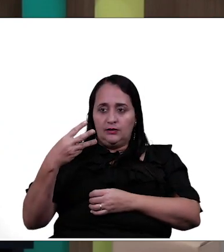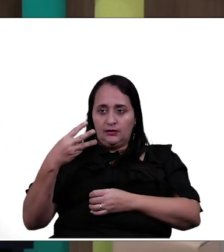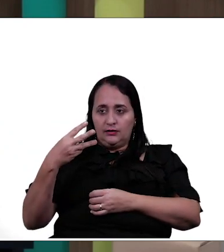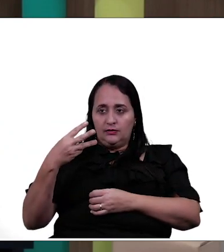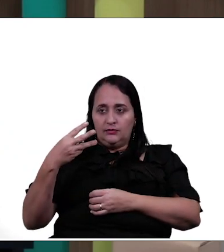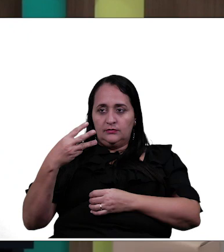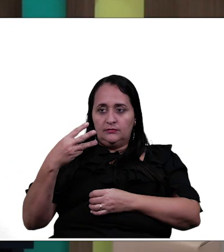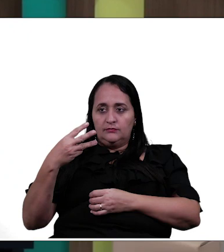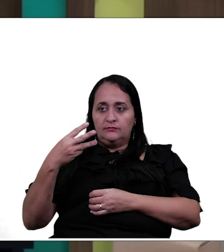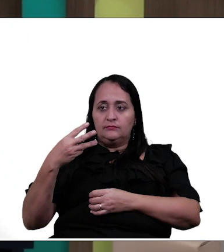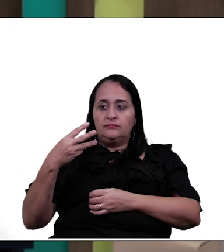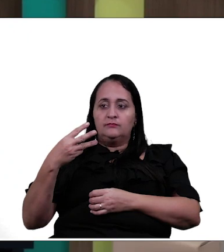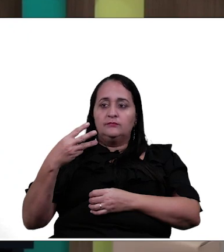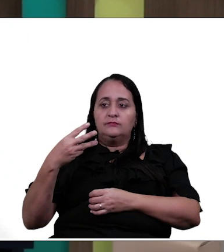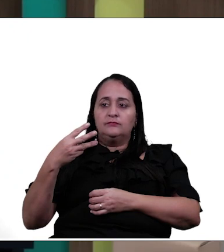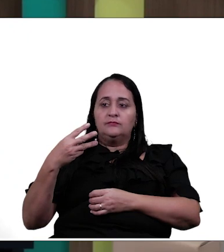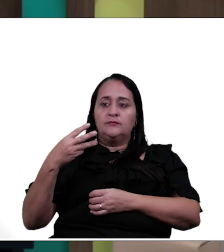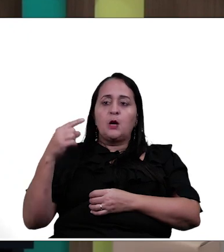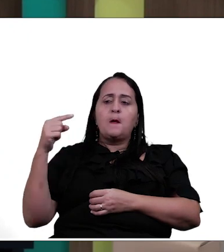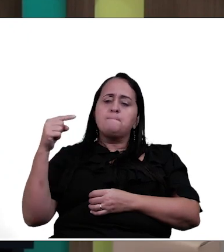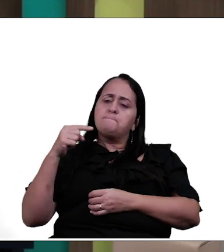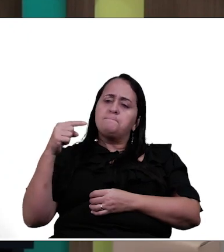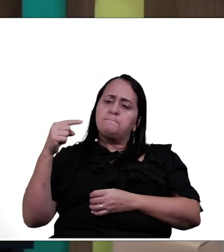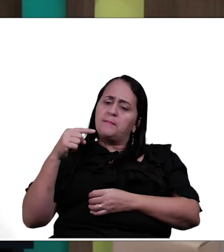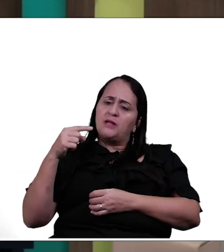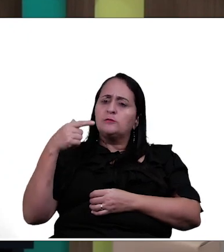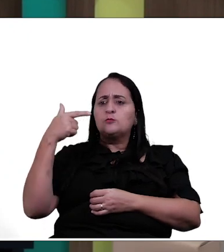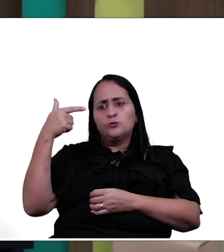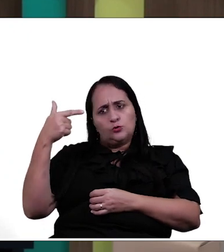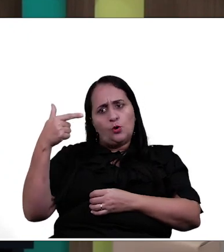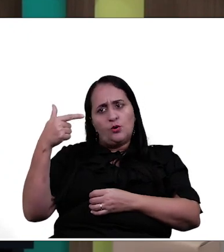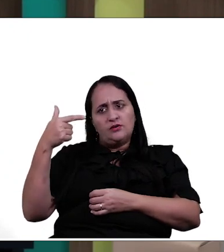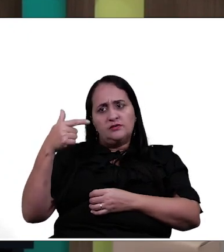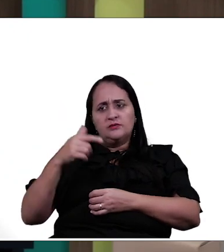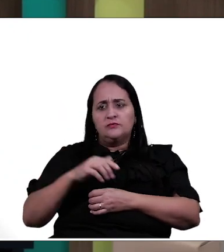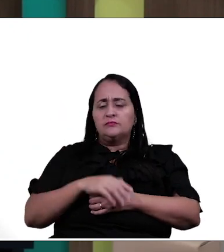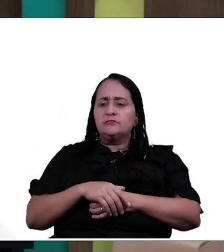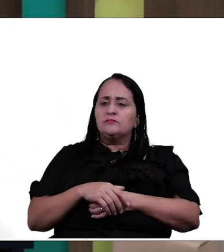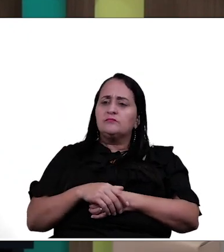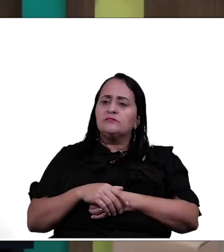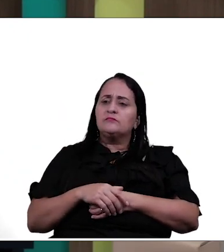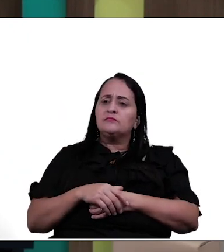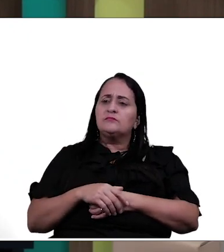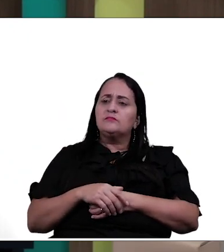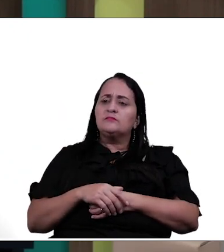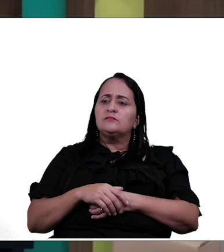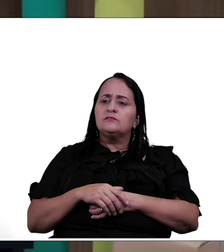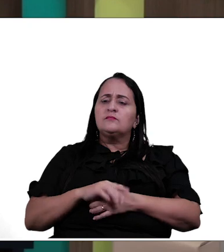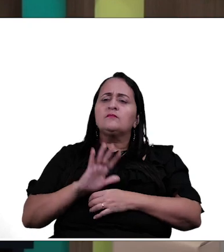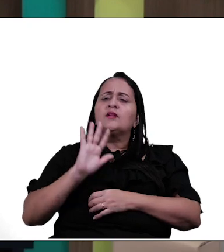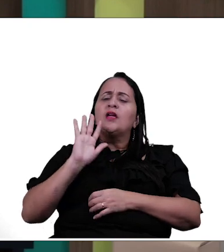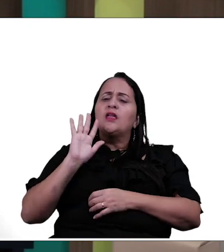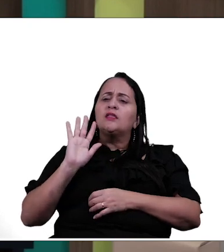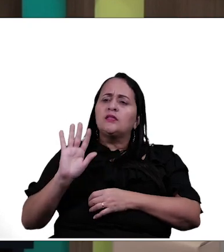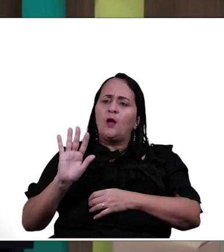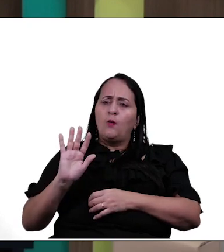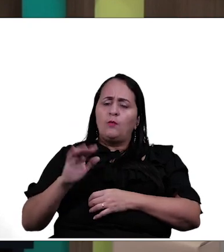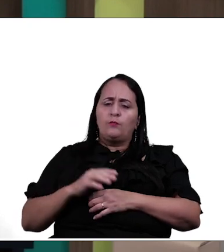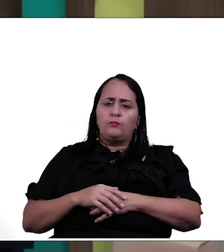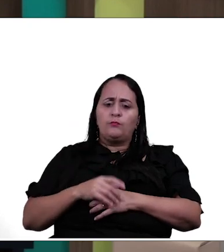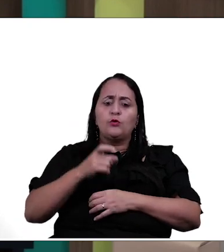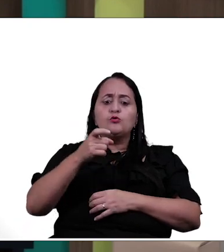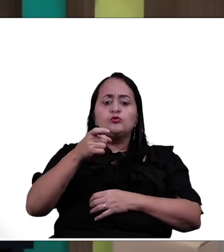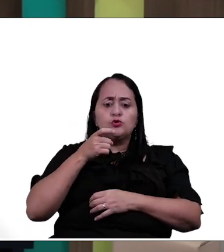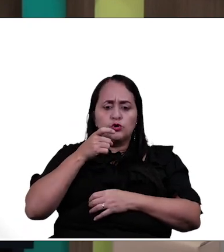número 5, e tenho uma parte que não pertence ao período, que é o número 3, o